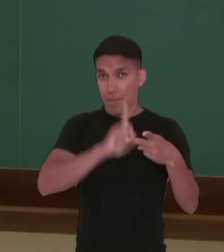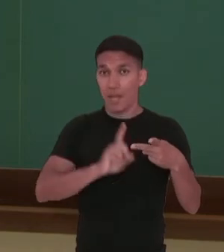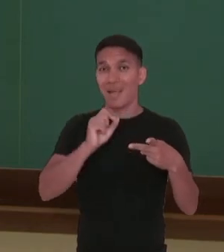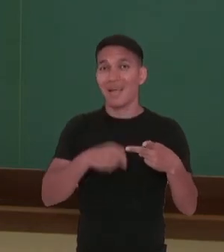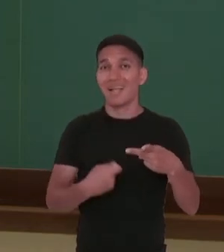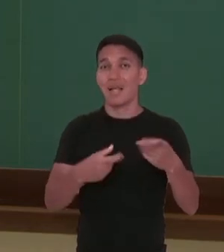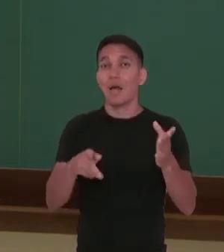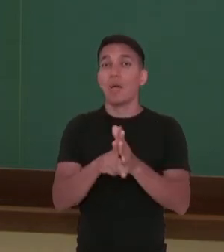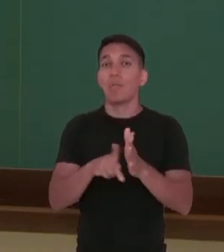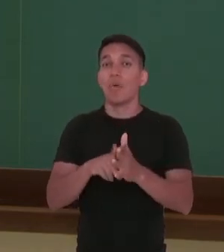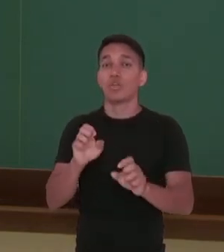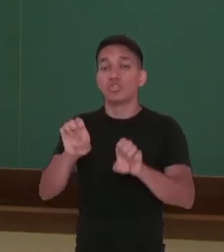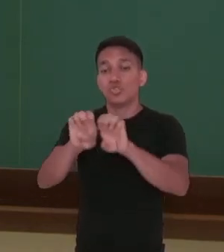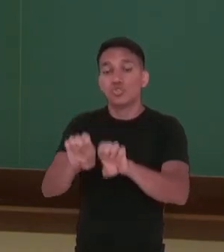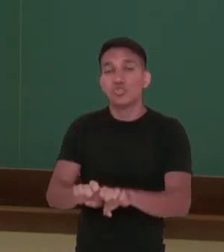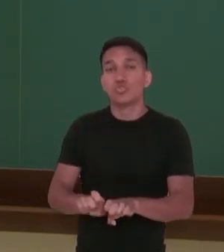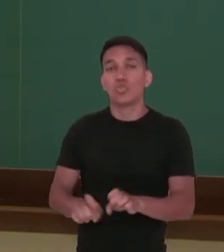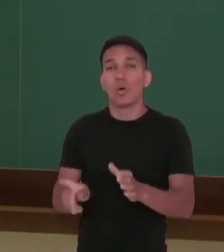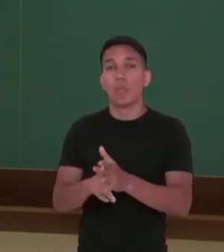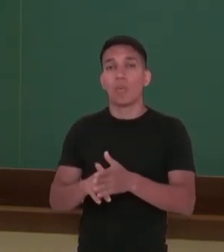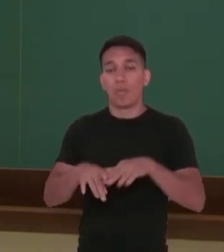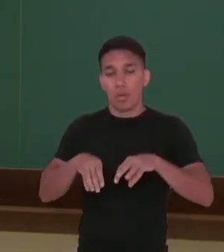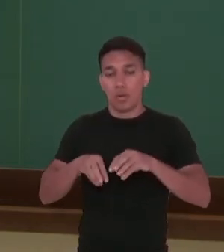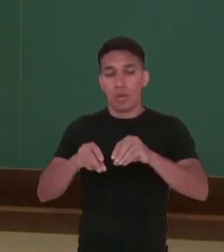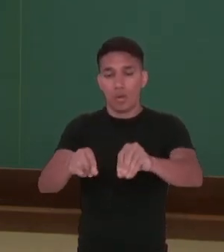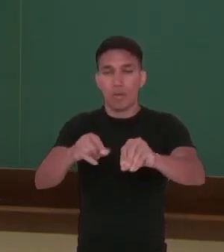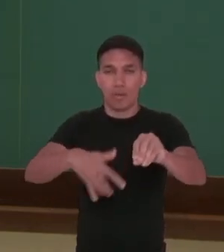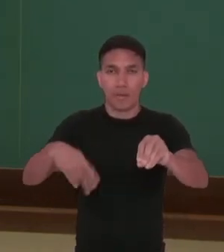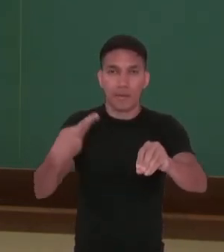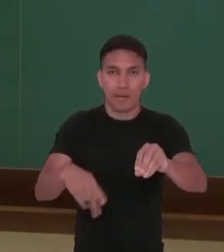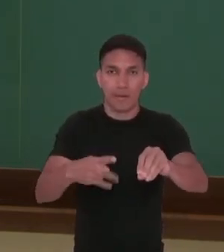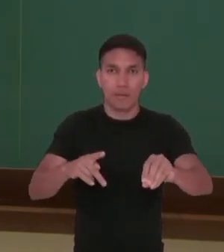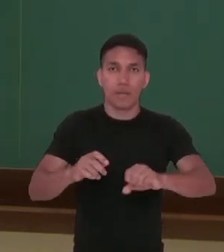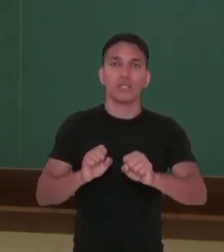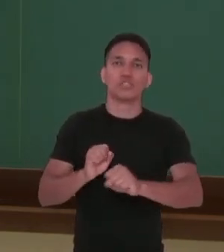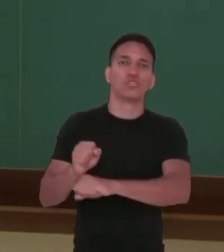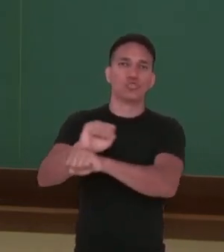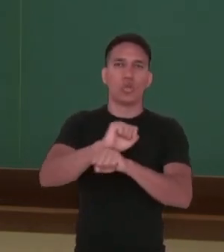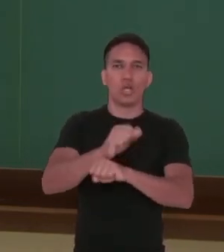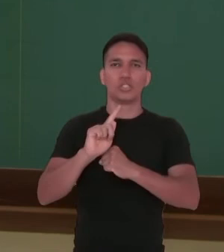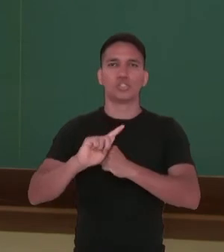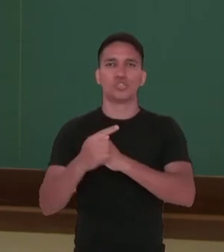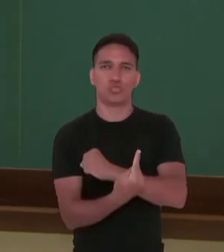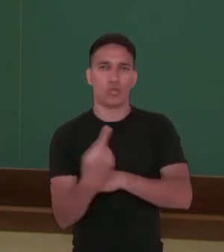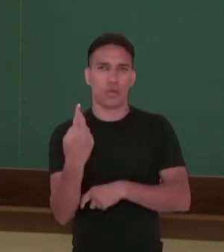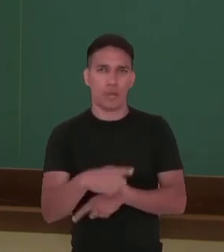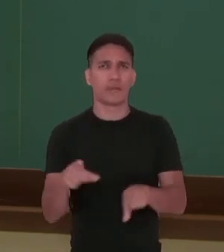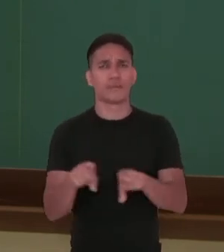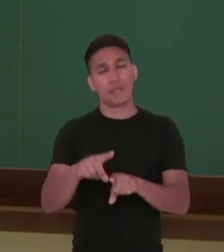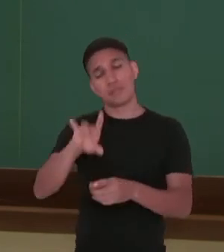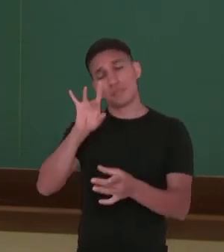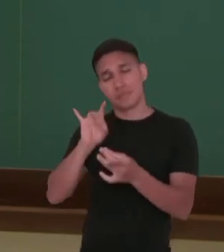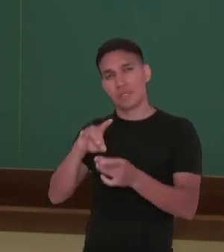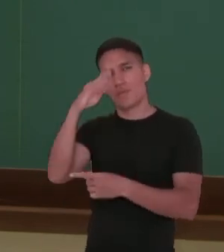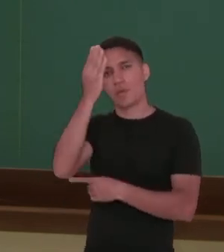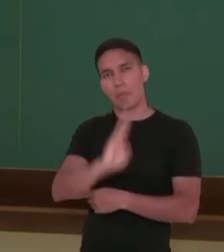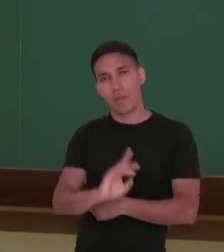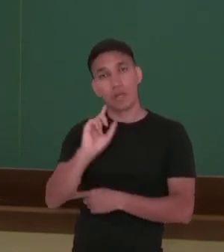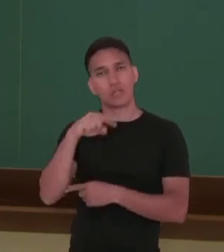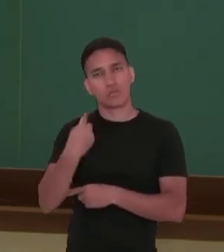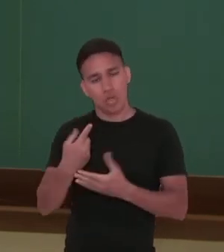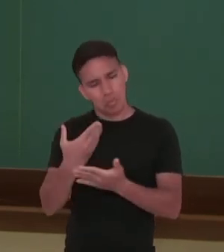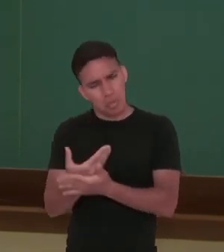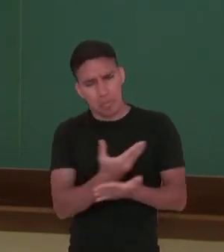da estrutura geológica da Terra e, neste caso, a estrutura geológica do Brasil, que iremos